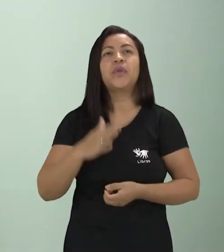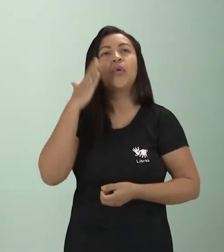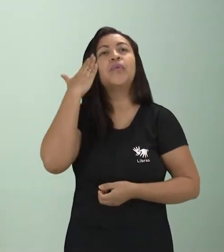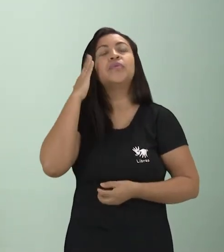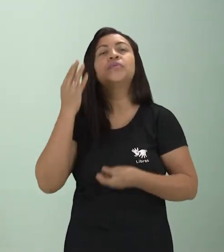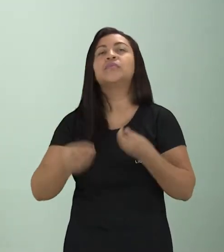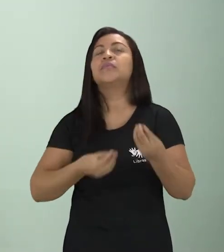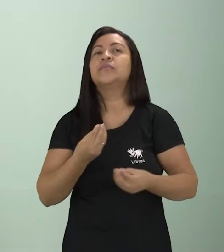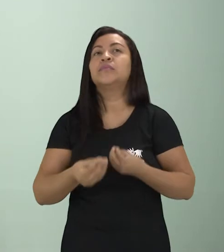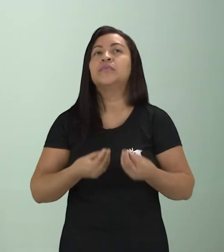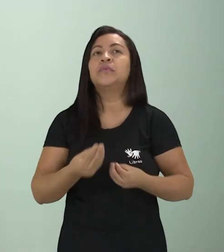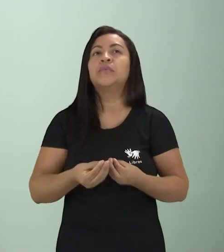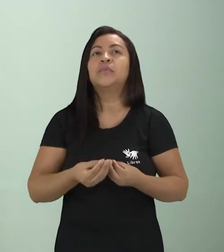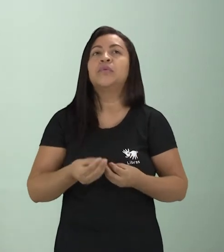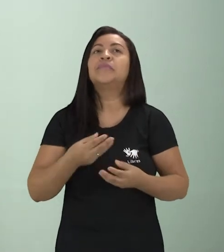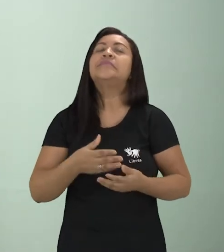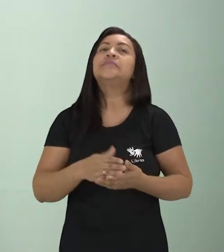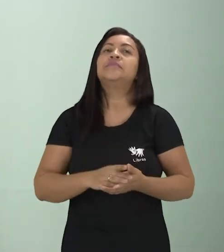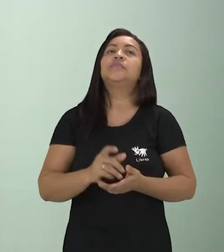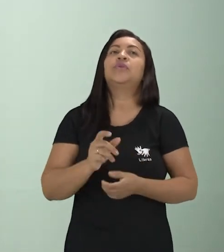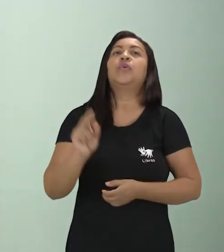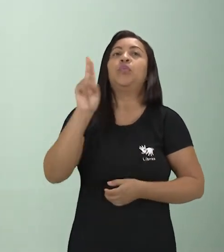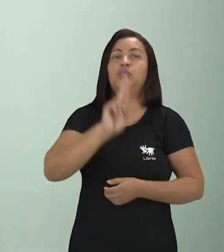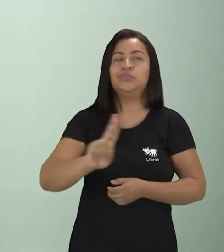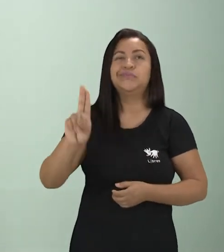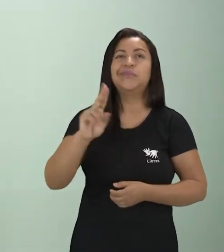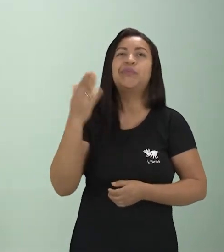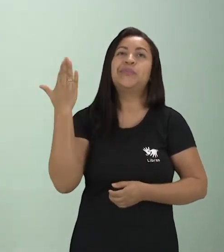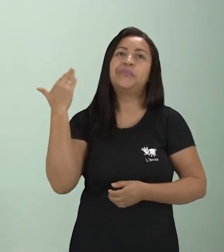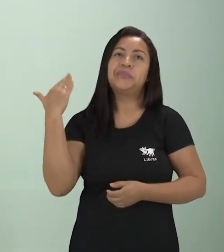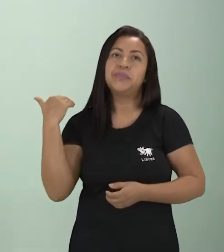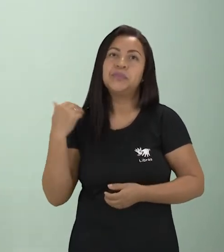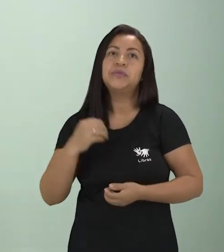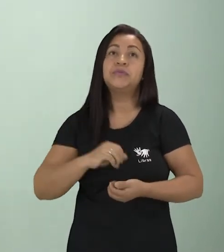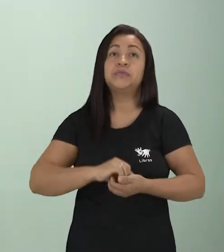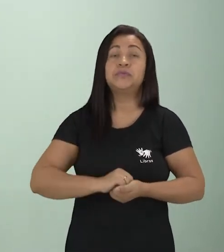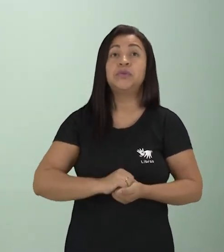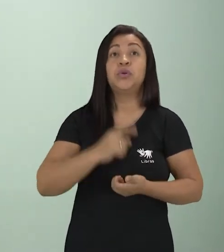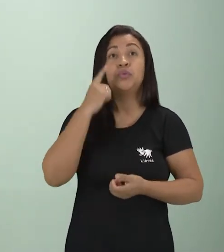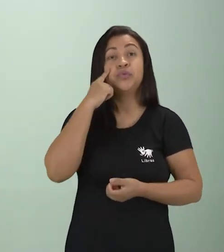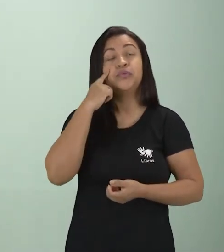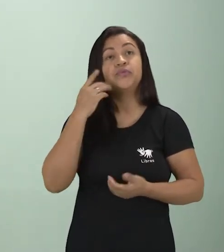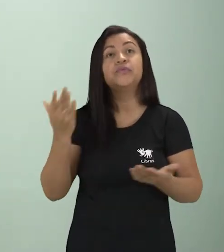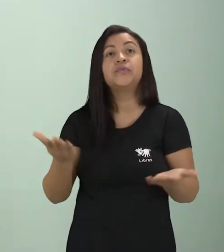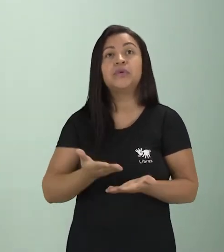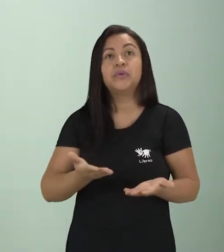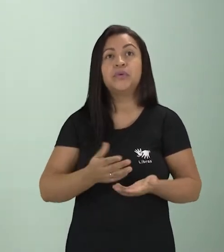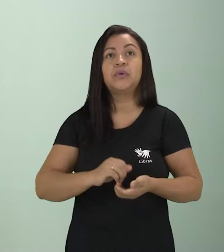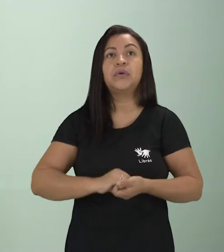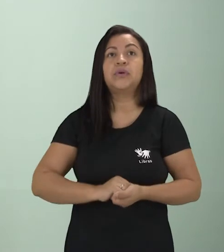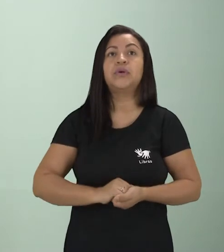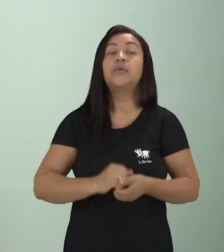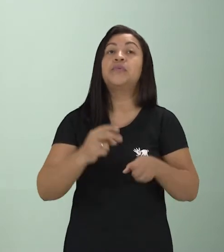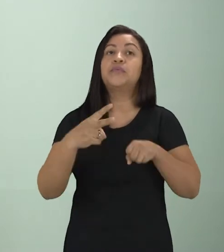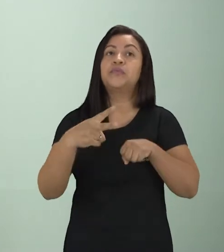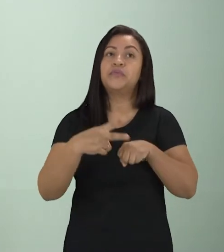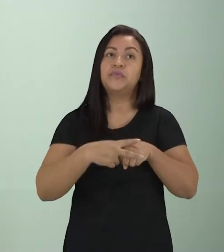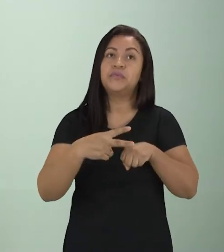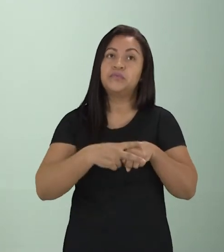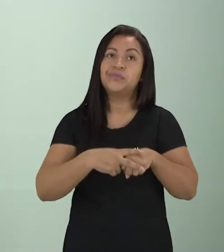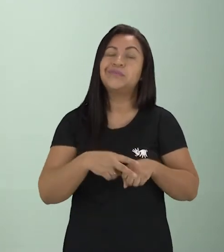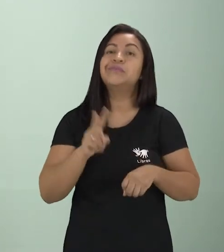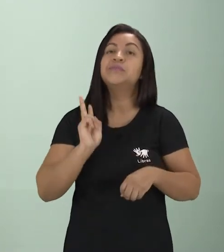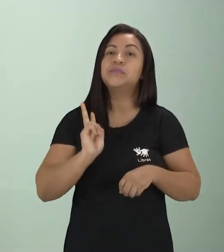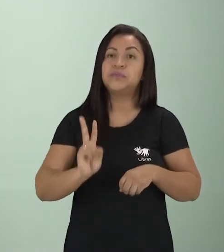estamos usando perfect, assim como present perfect, e no caso que nós estamos vendo agora, past perfect, o verbo sempre